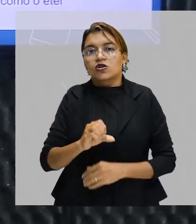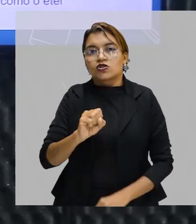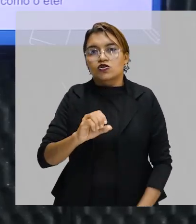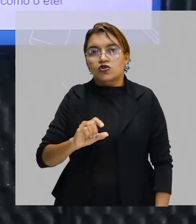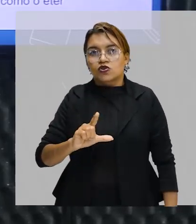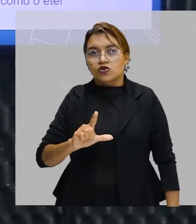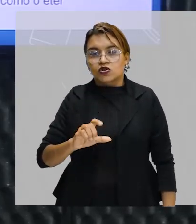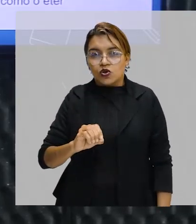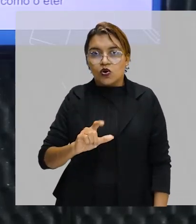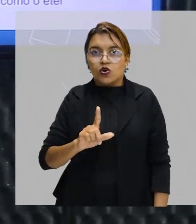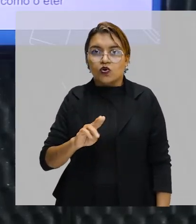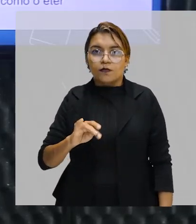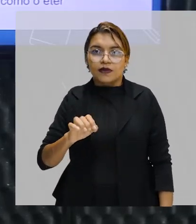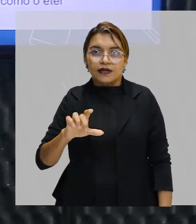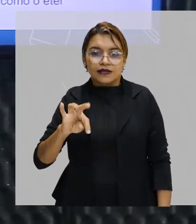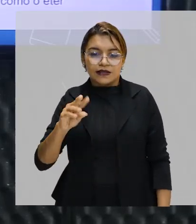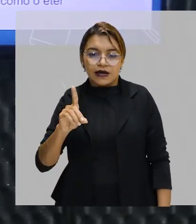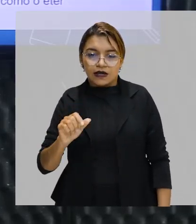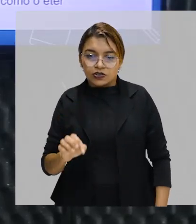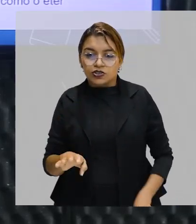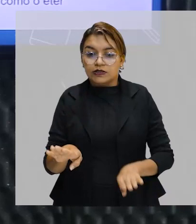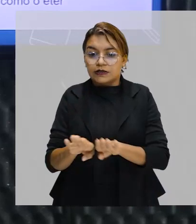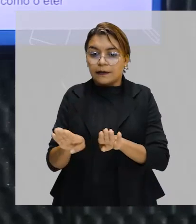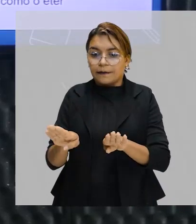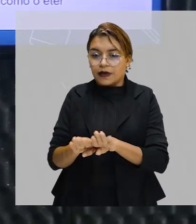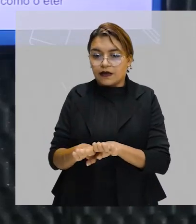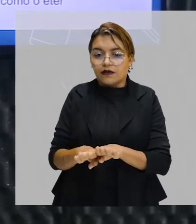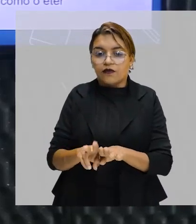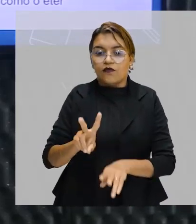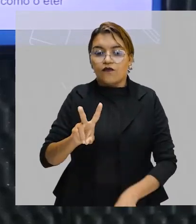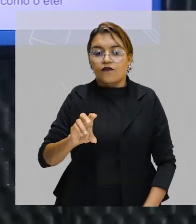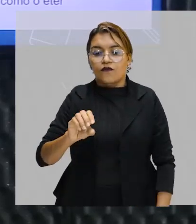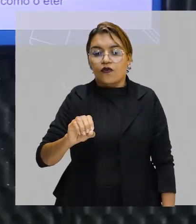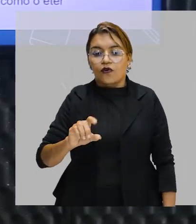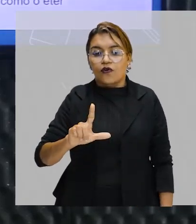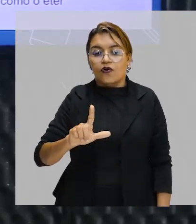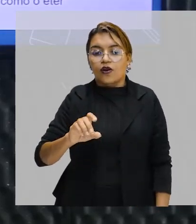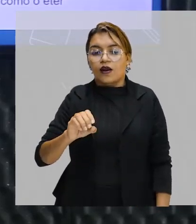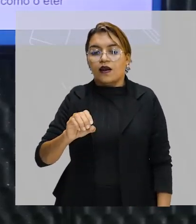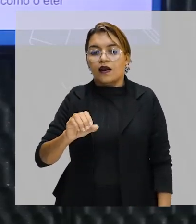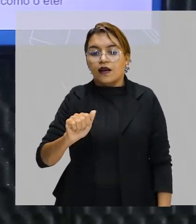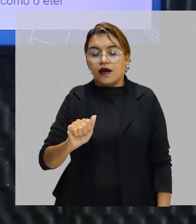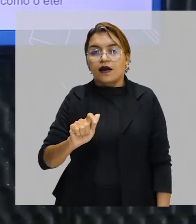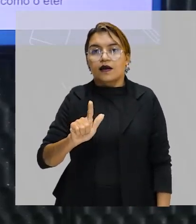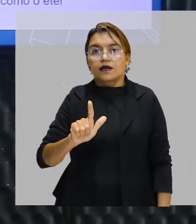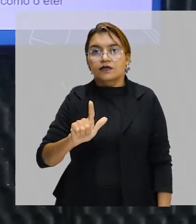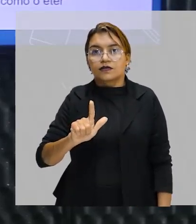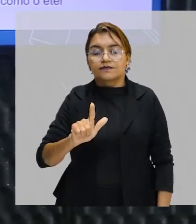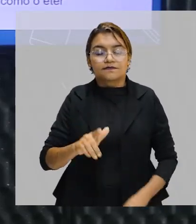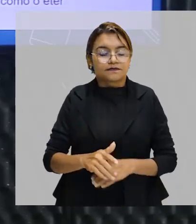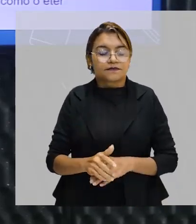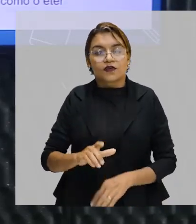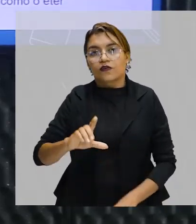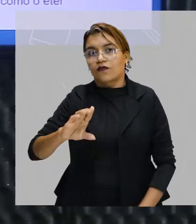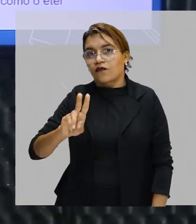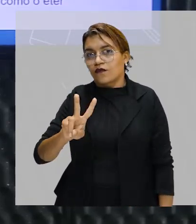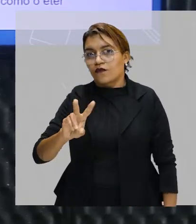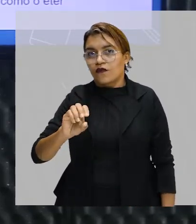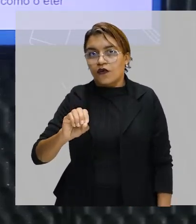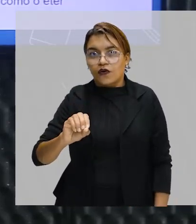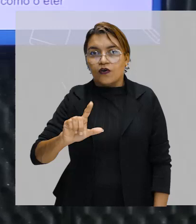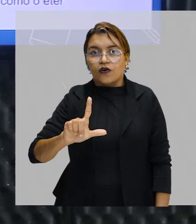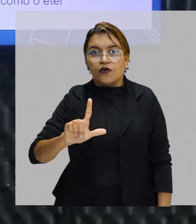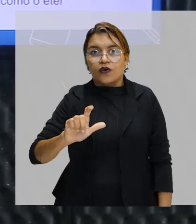a temperatura de ebulição e a volatilidade, né, que é a capacidade que o líquido tem de passar de